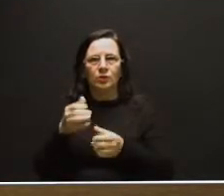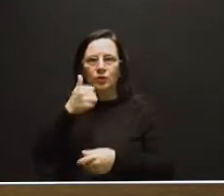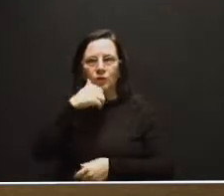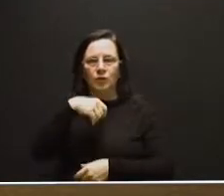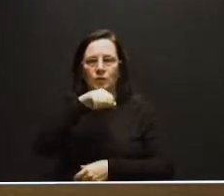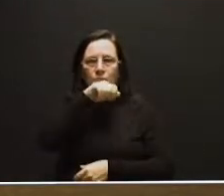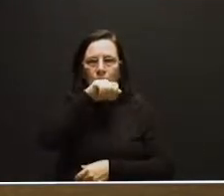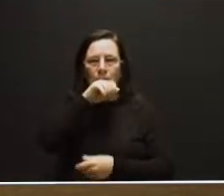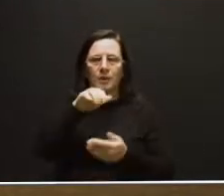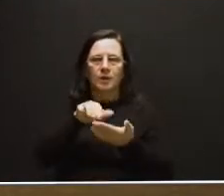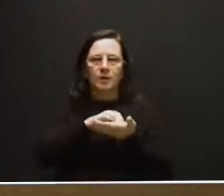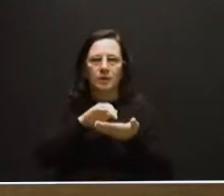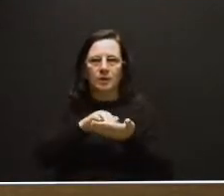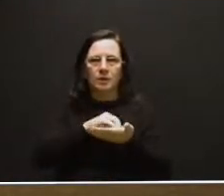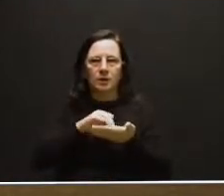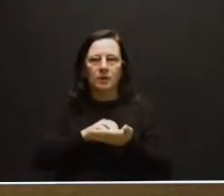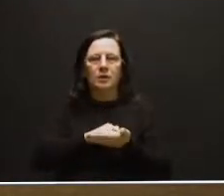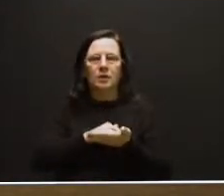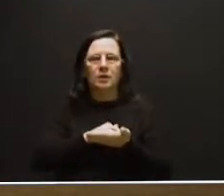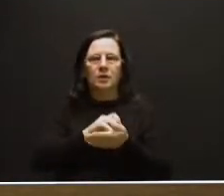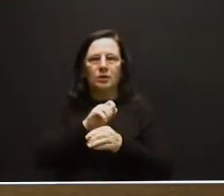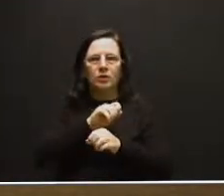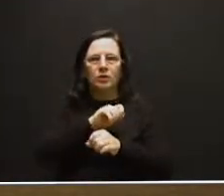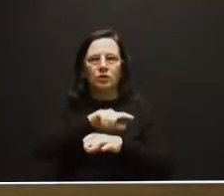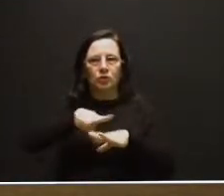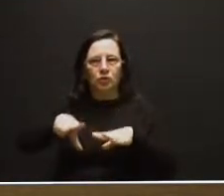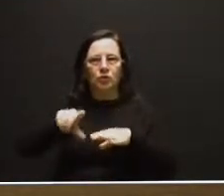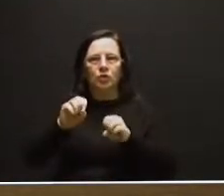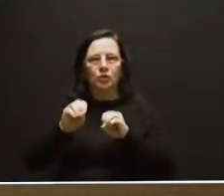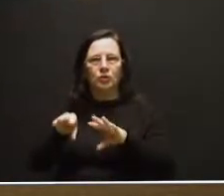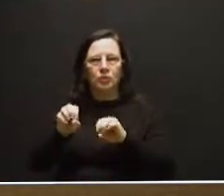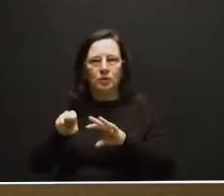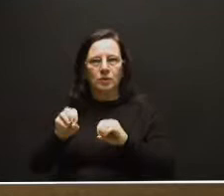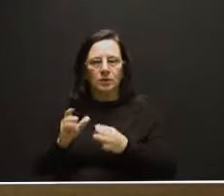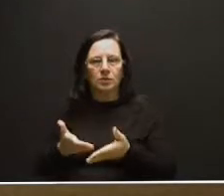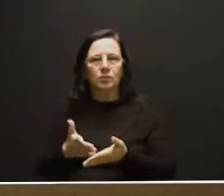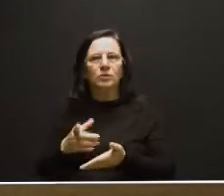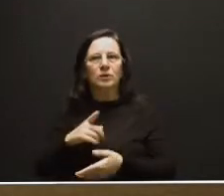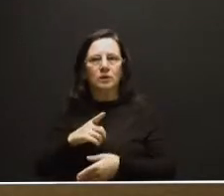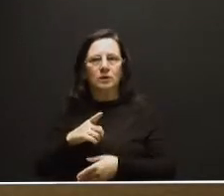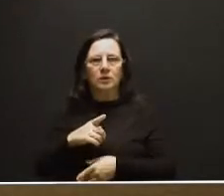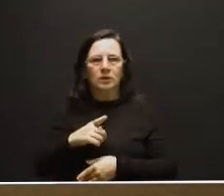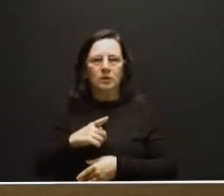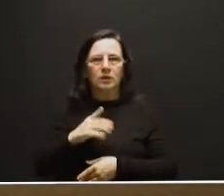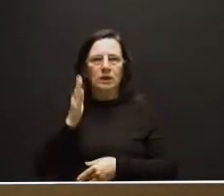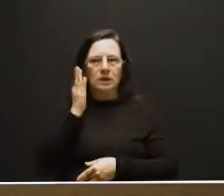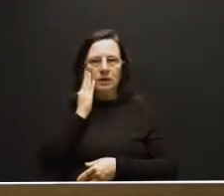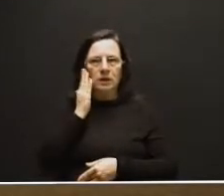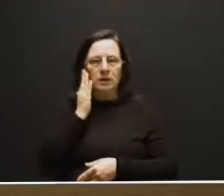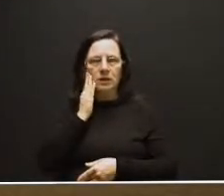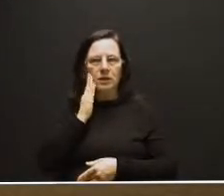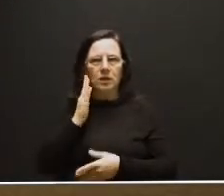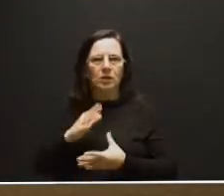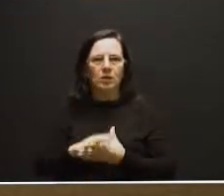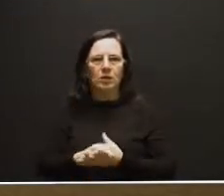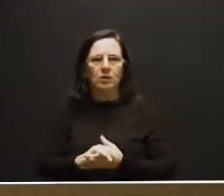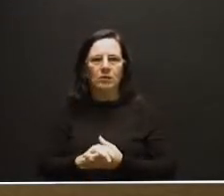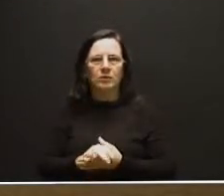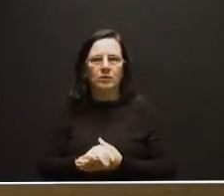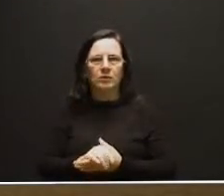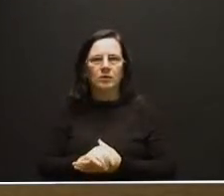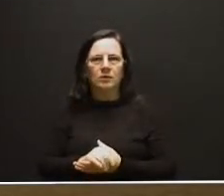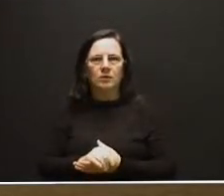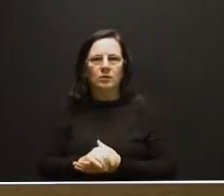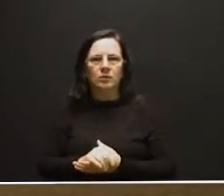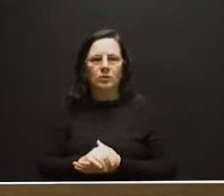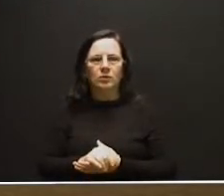secretário o atual secretário de educação deveria já ter porque já sabe dessa é deste blog já tem uma questão de